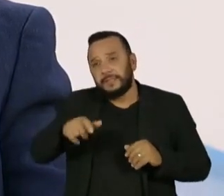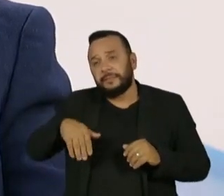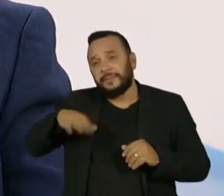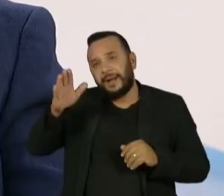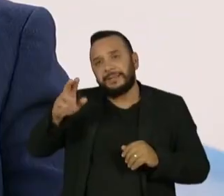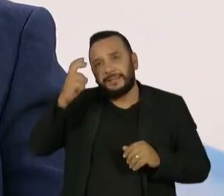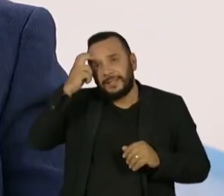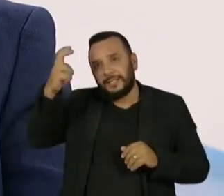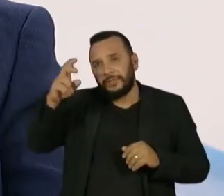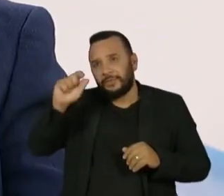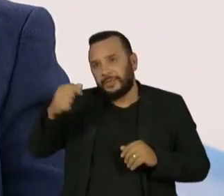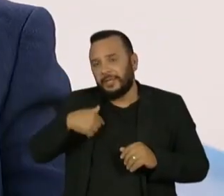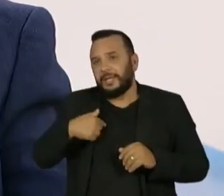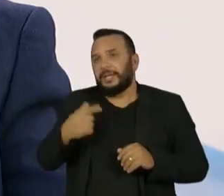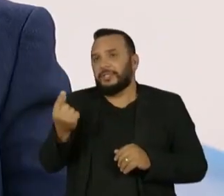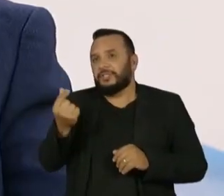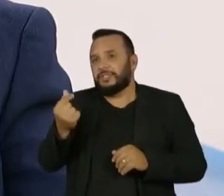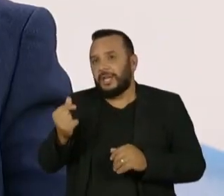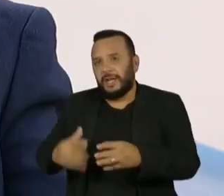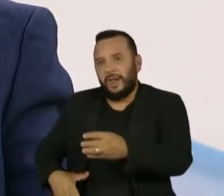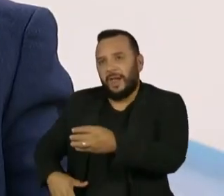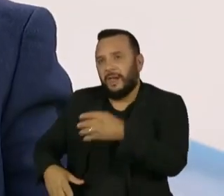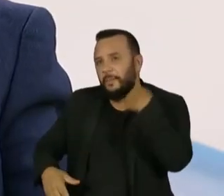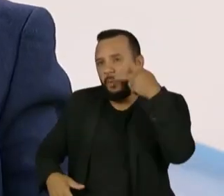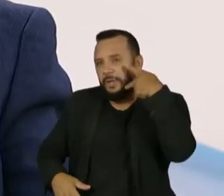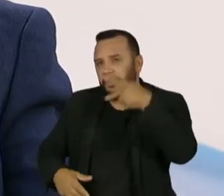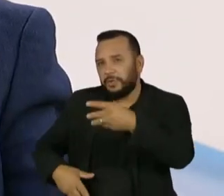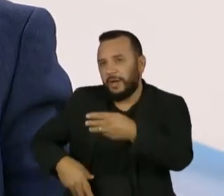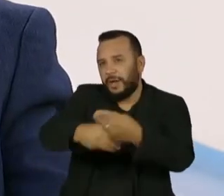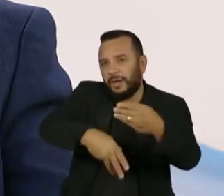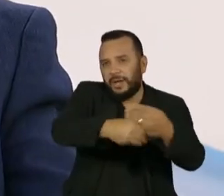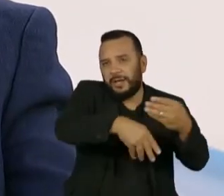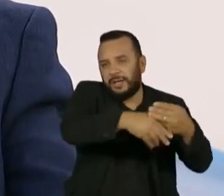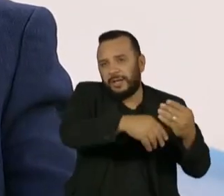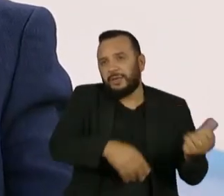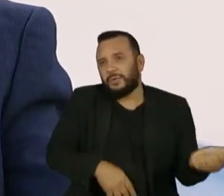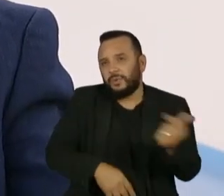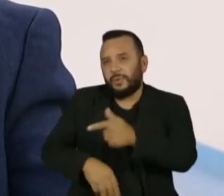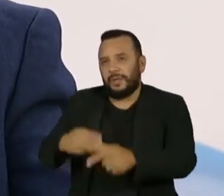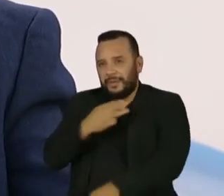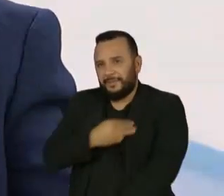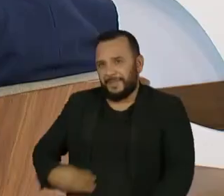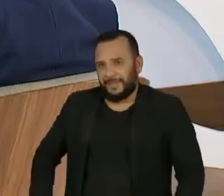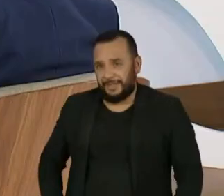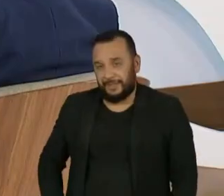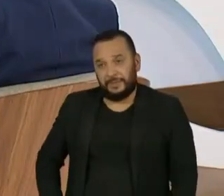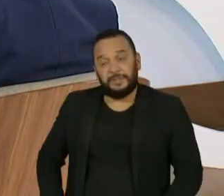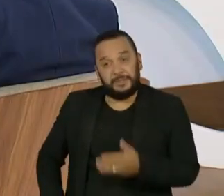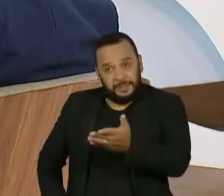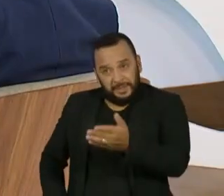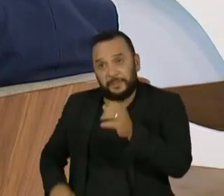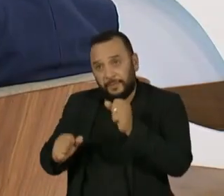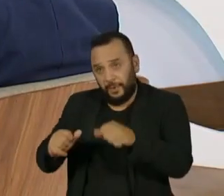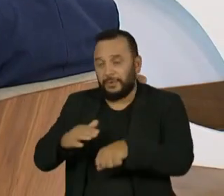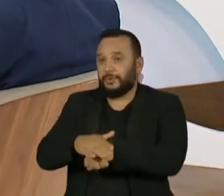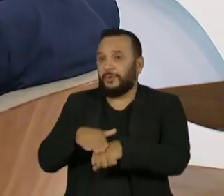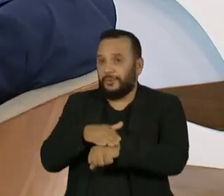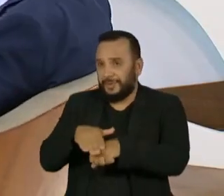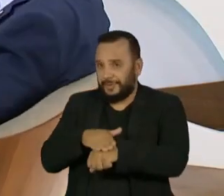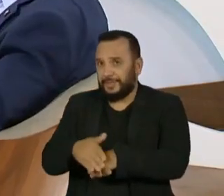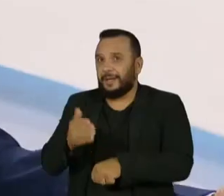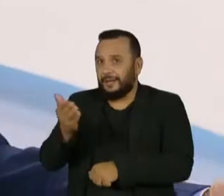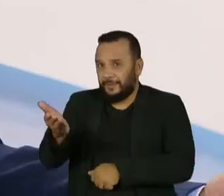inteligente a alocação de recursos por parte dos parlamentares do que dos ministros. Tá? Isso você pode conversar com